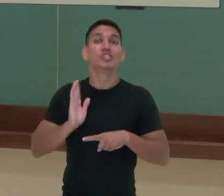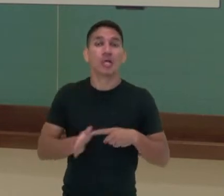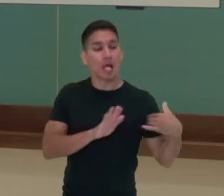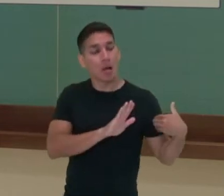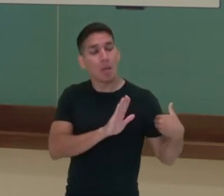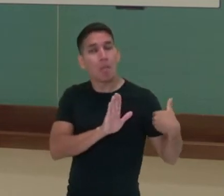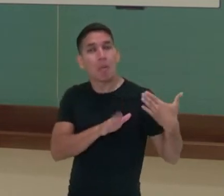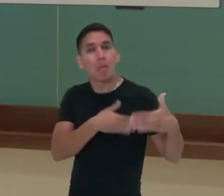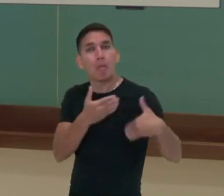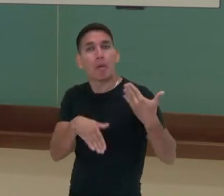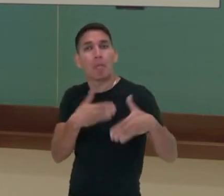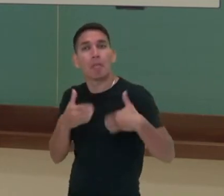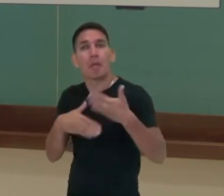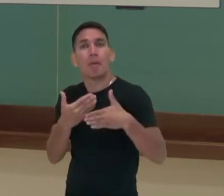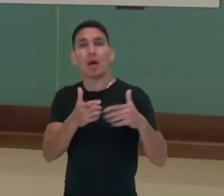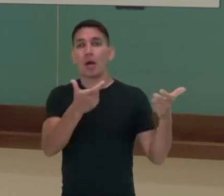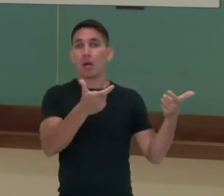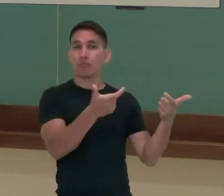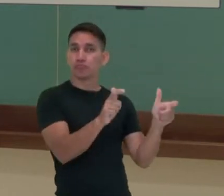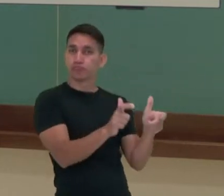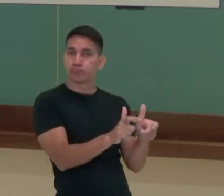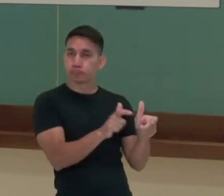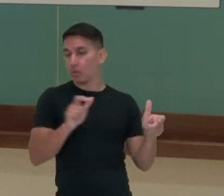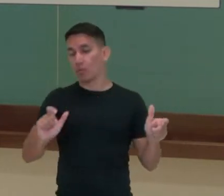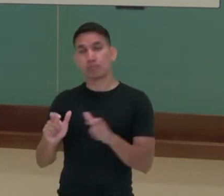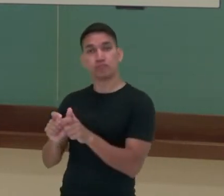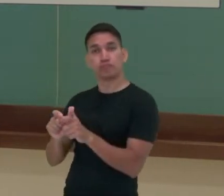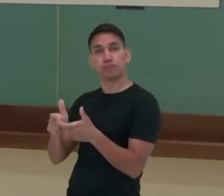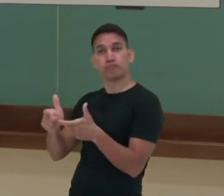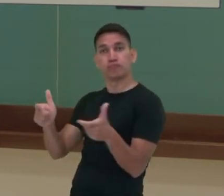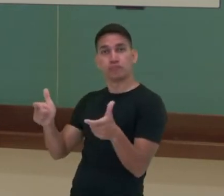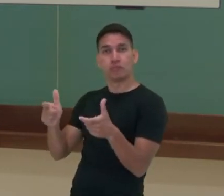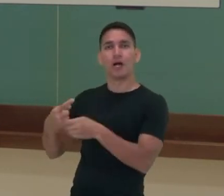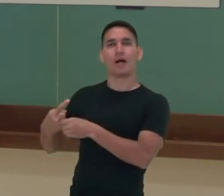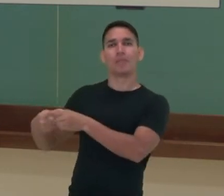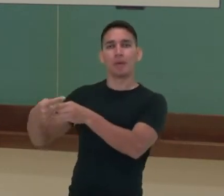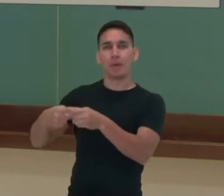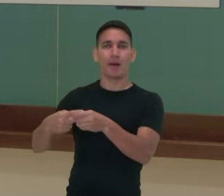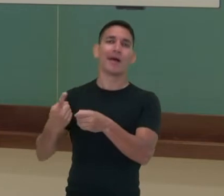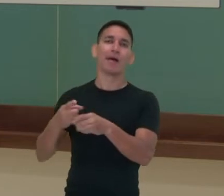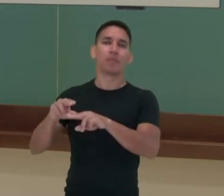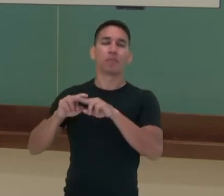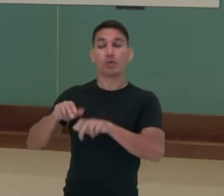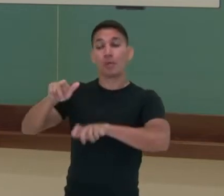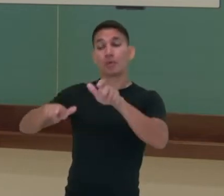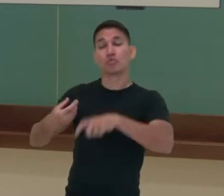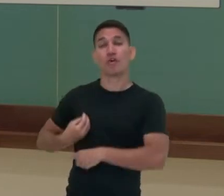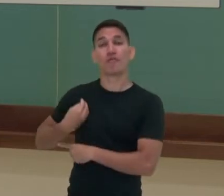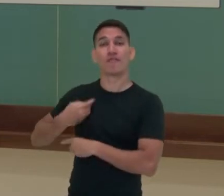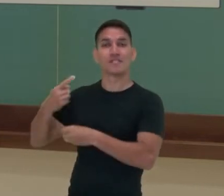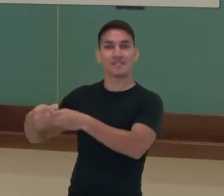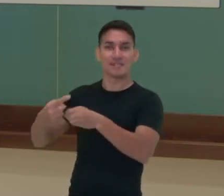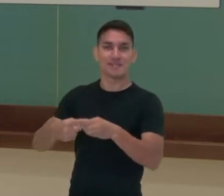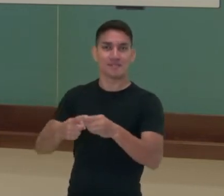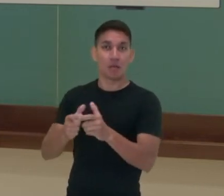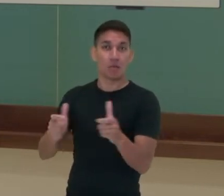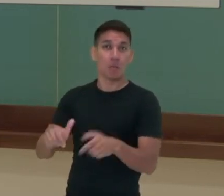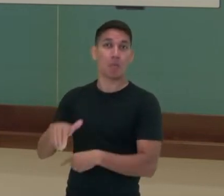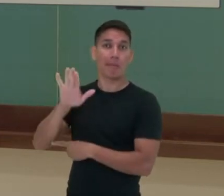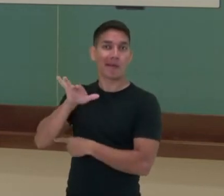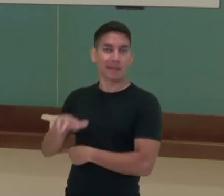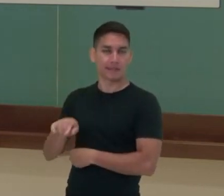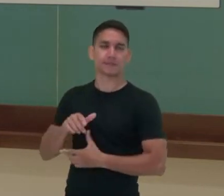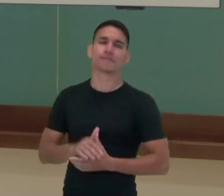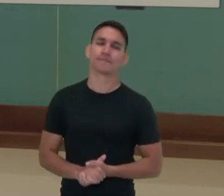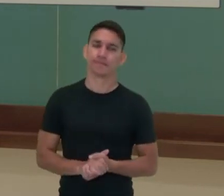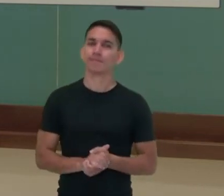processo aí de mudança de rural para pessoas morando nas cidades. Então, é considerado um país urbano,